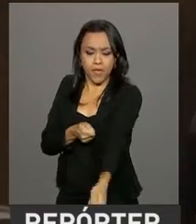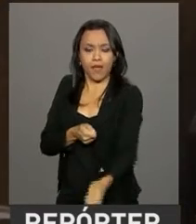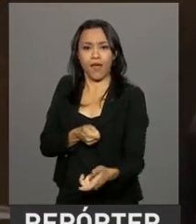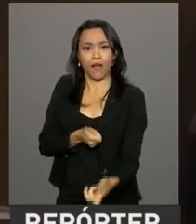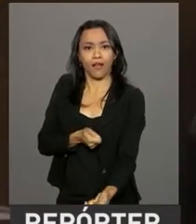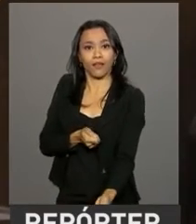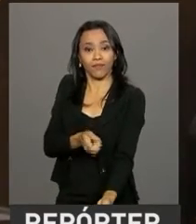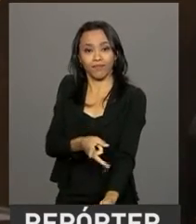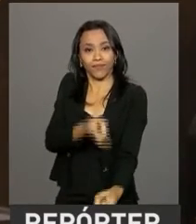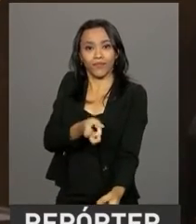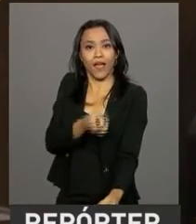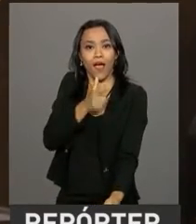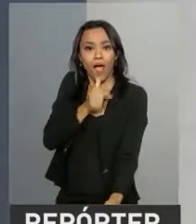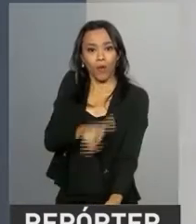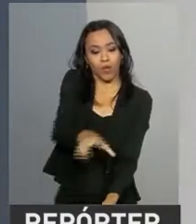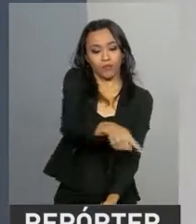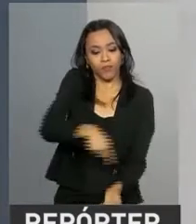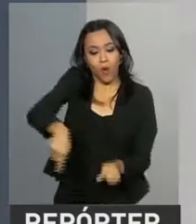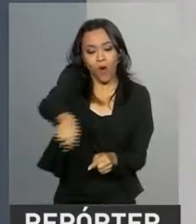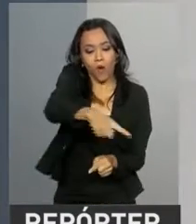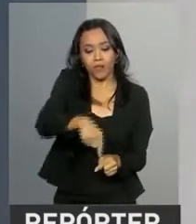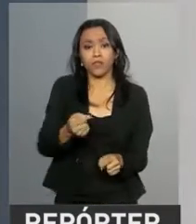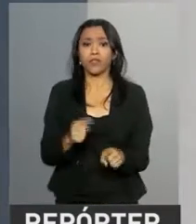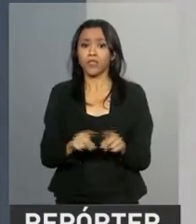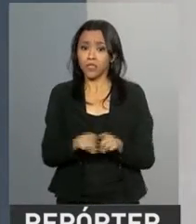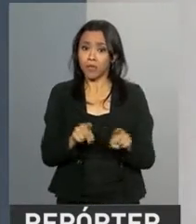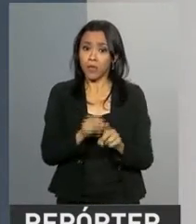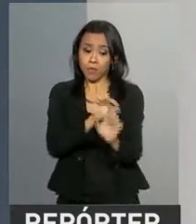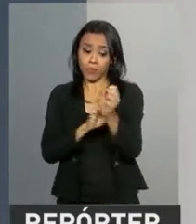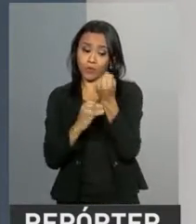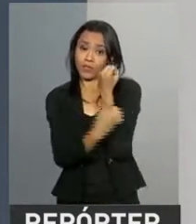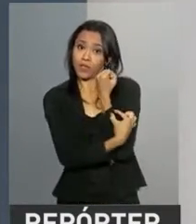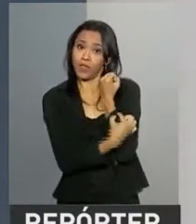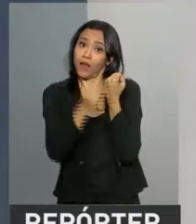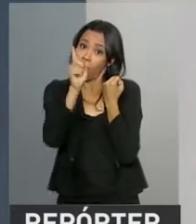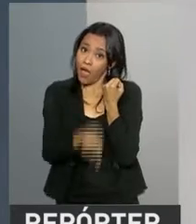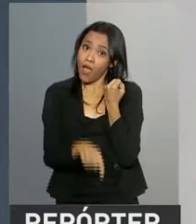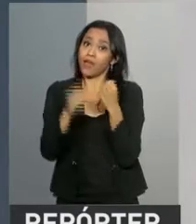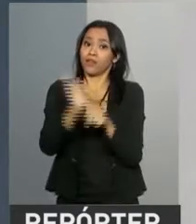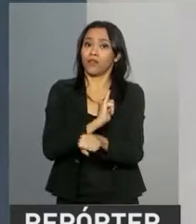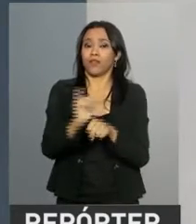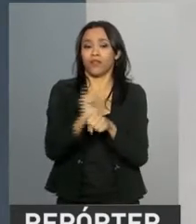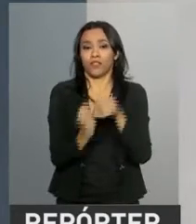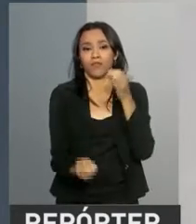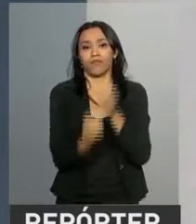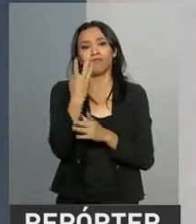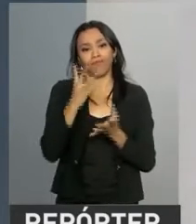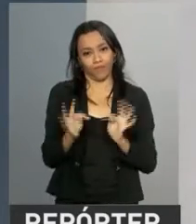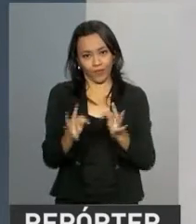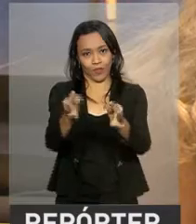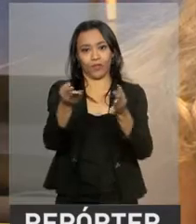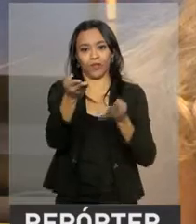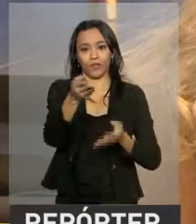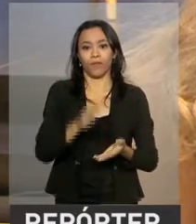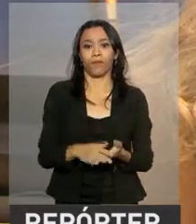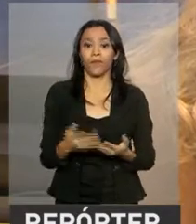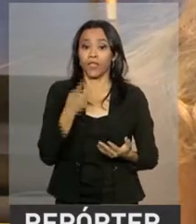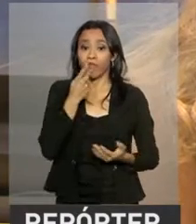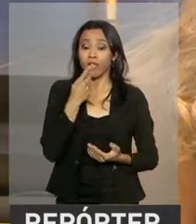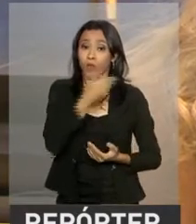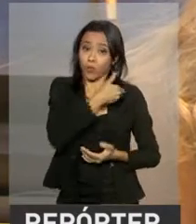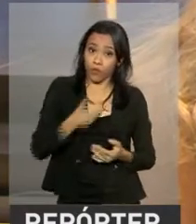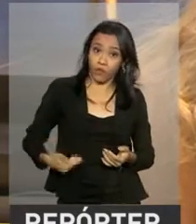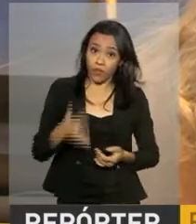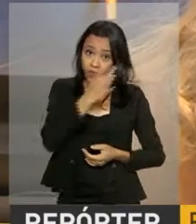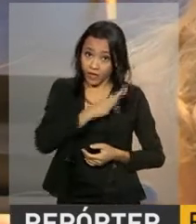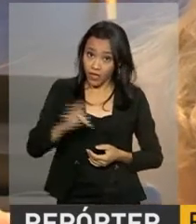poças de água e outros obstáculos e a pulseira guia são algumas das ferramentas criadas. O governo federal, né, ao longo dos anos,